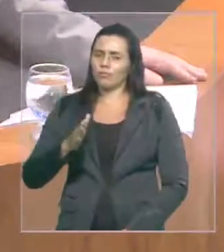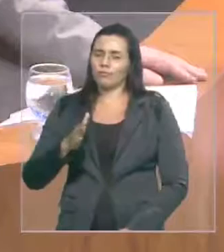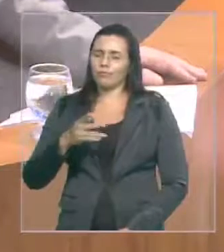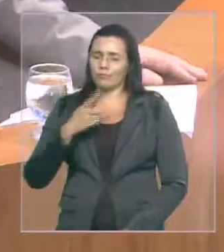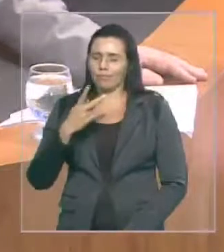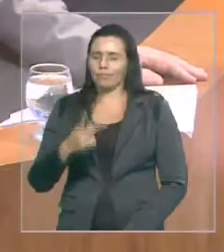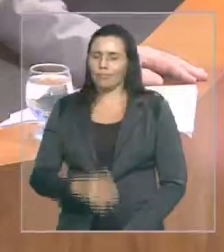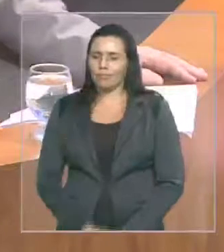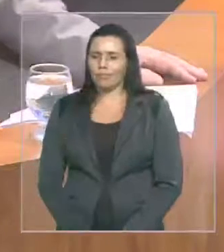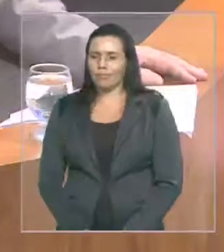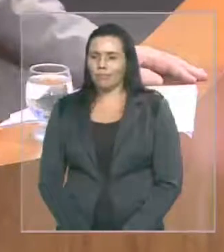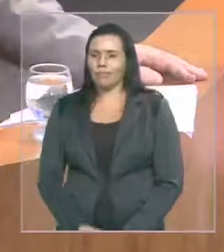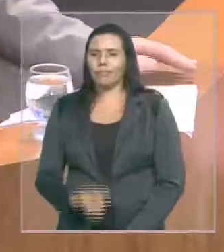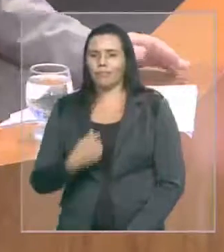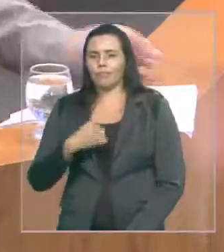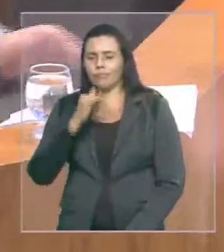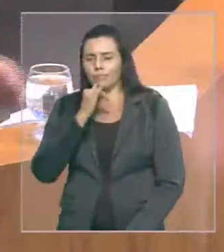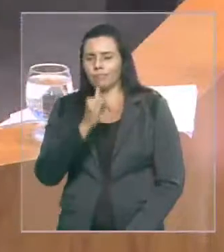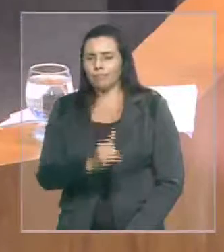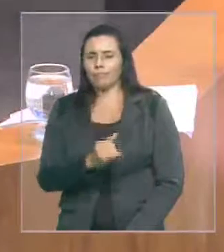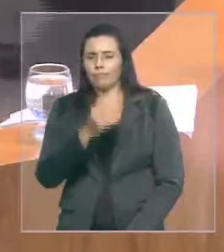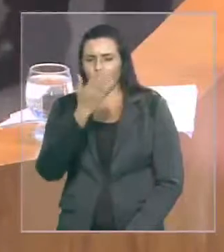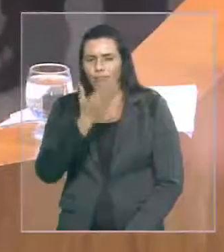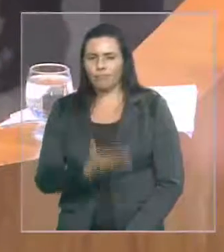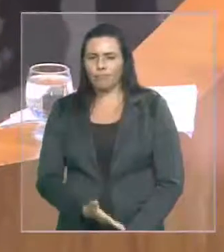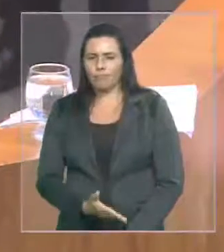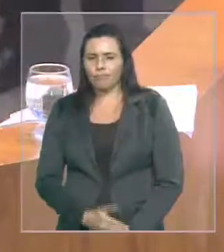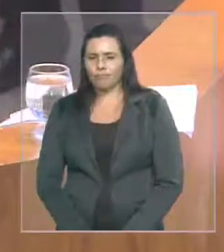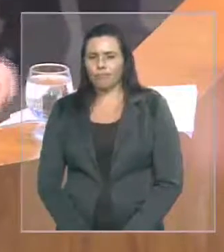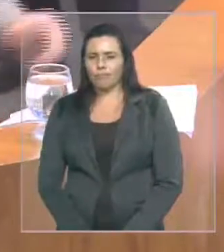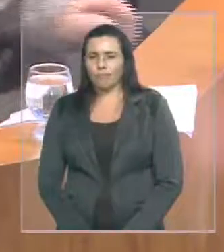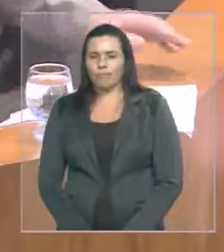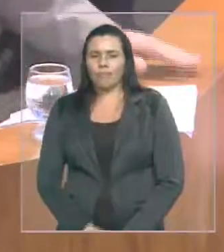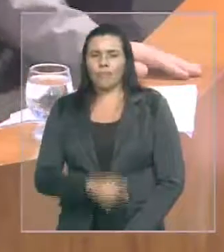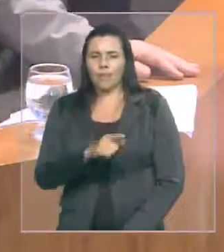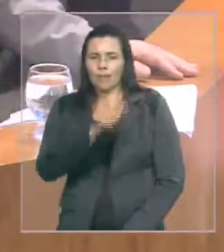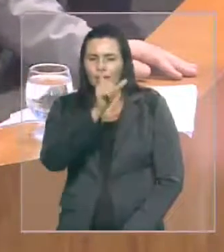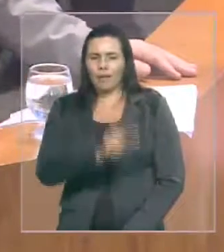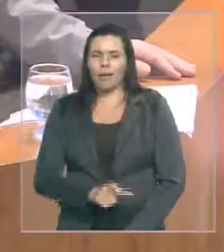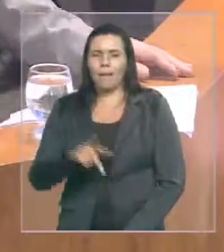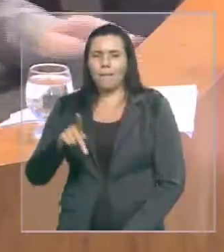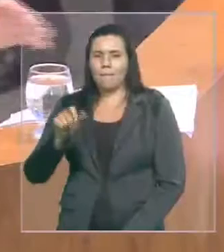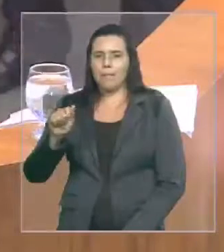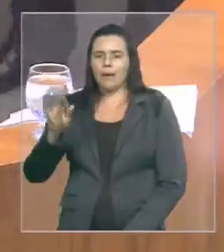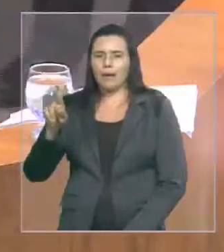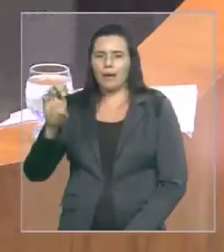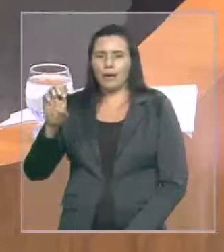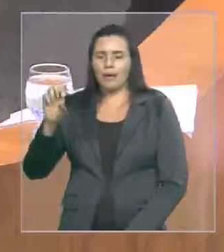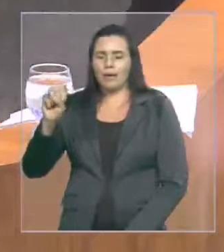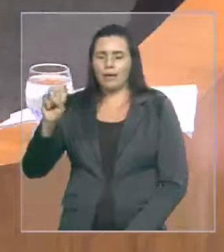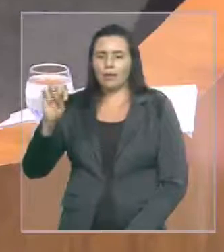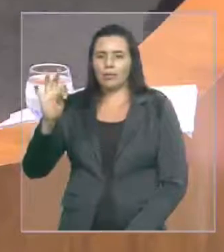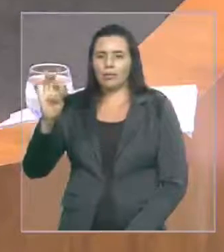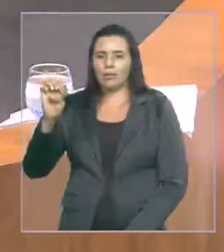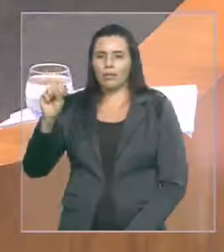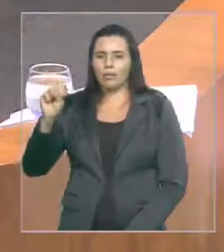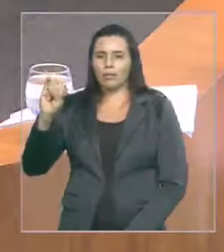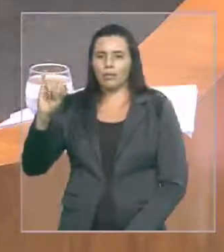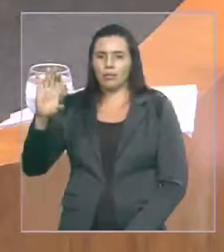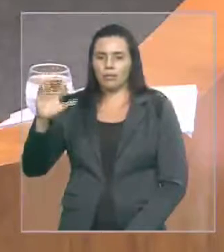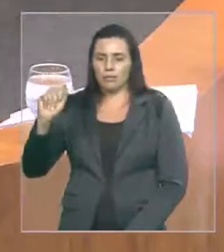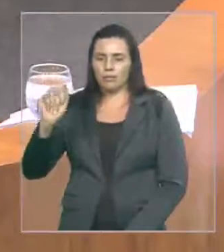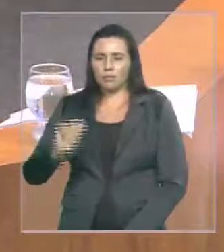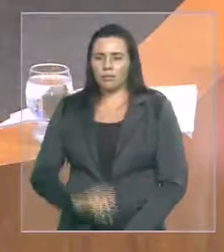Quando eu disse que Vossa Excelência era uma figura parestésica, eu falava de um problema